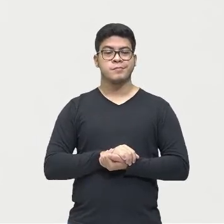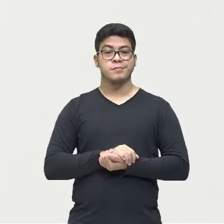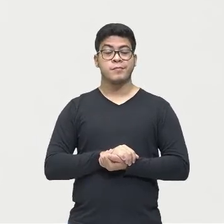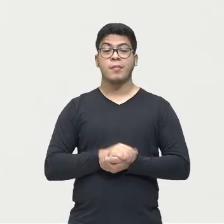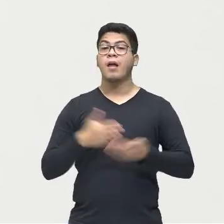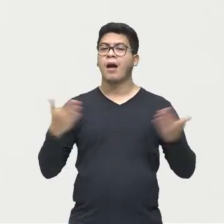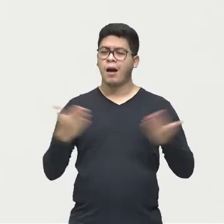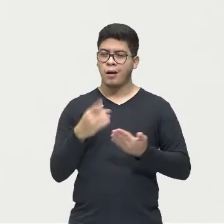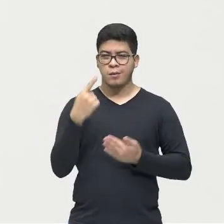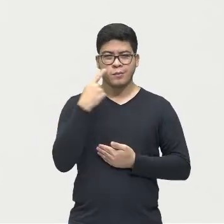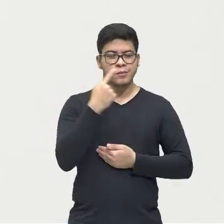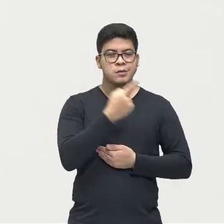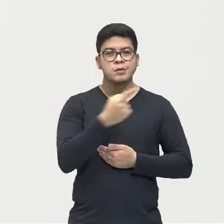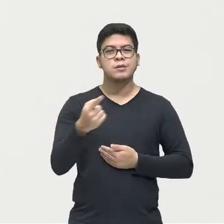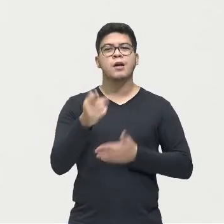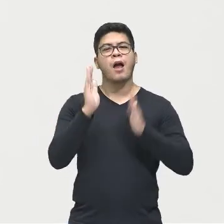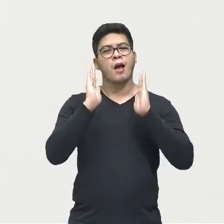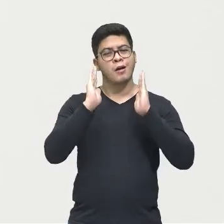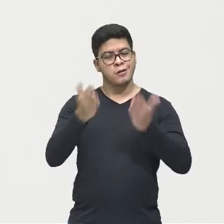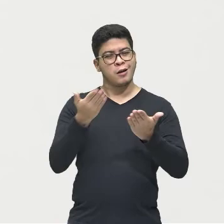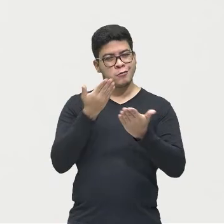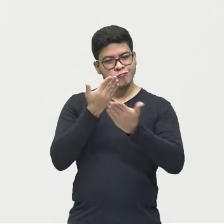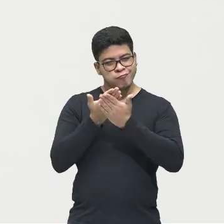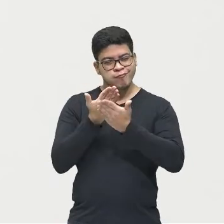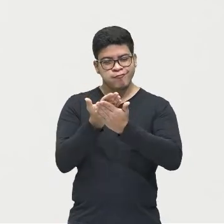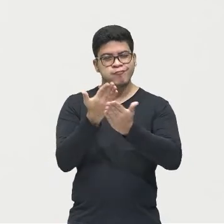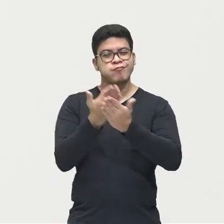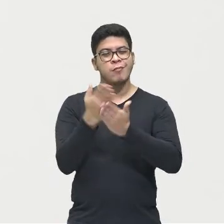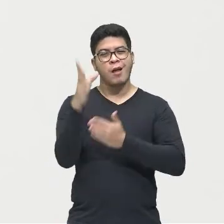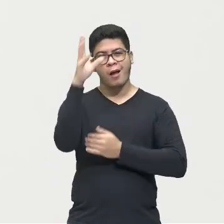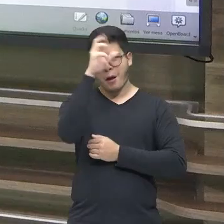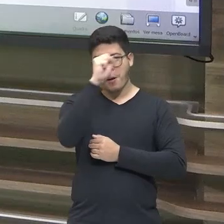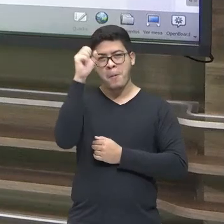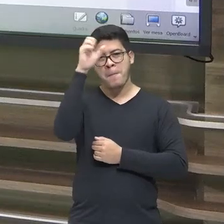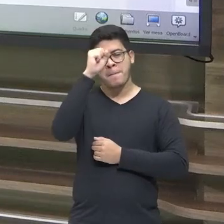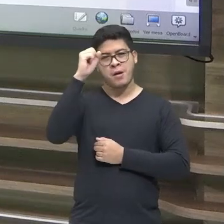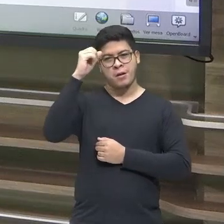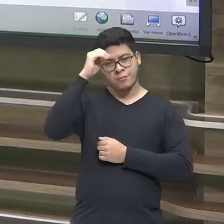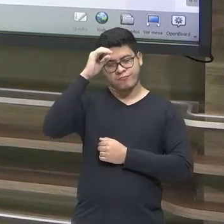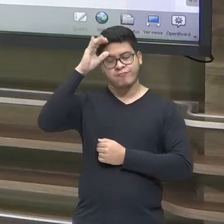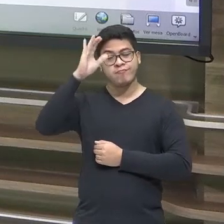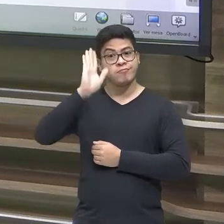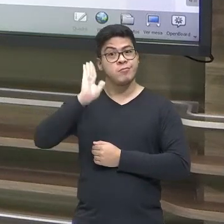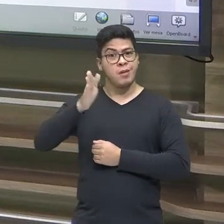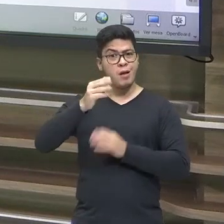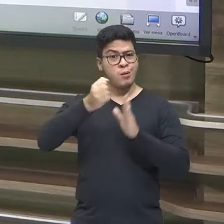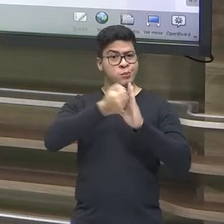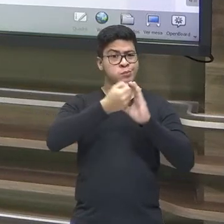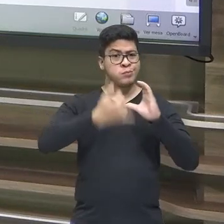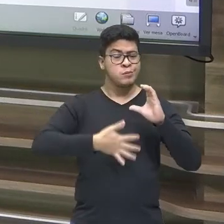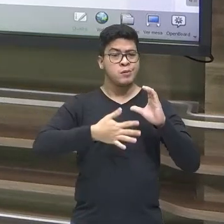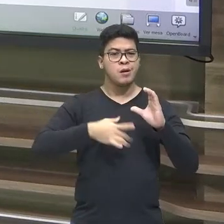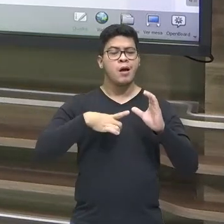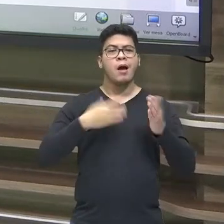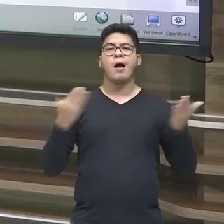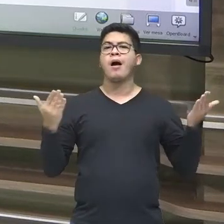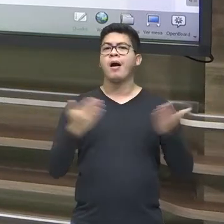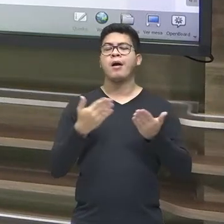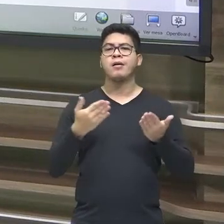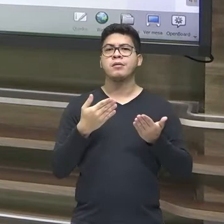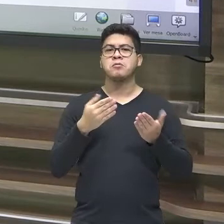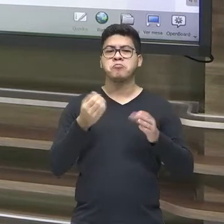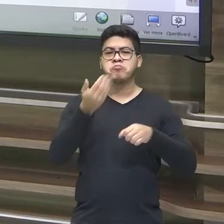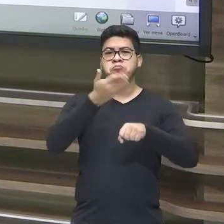Agora que estamos a par, né, dos conceitos, definições e propriedades dos quadriláteros aí, vamos